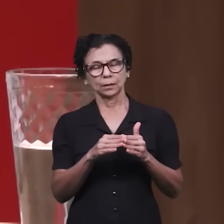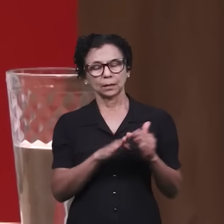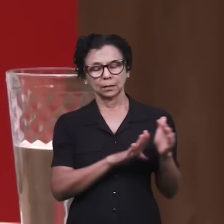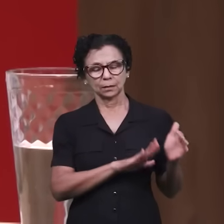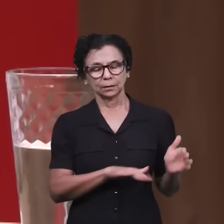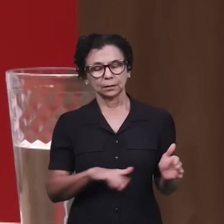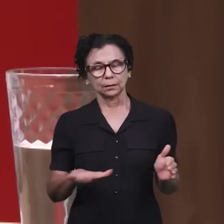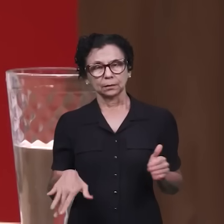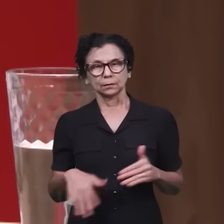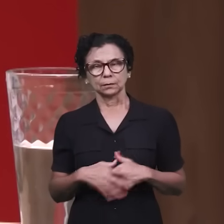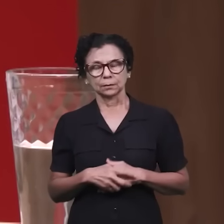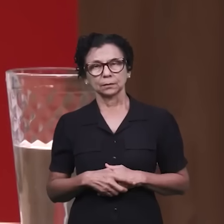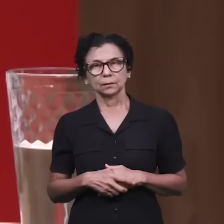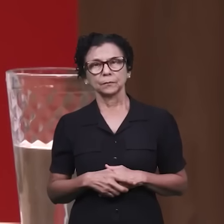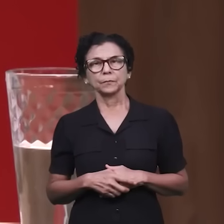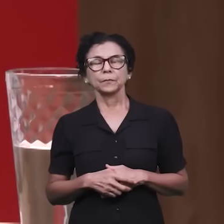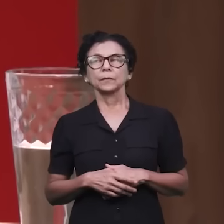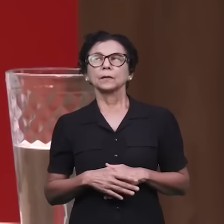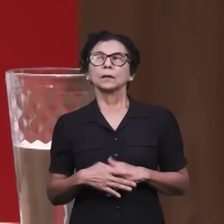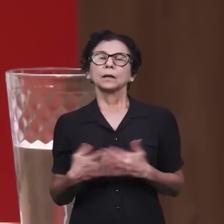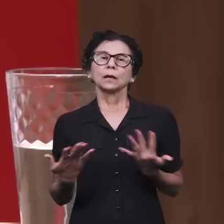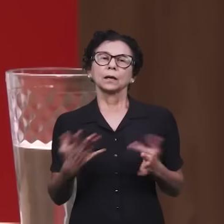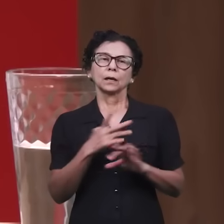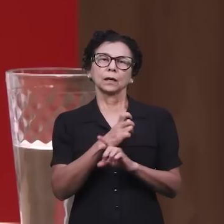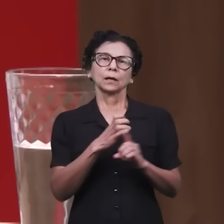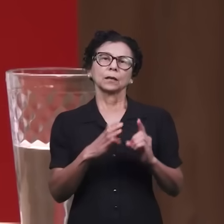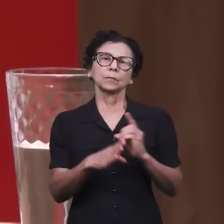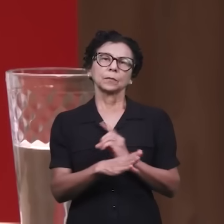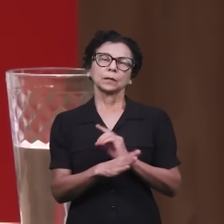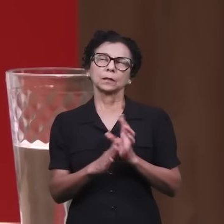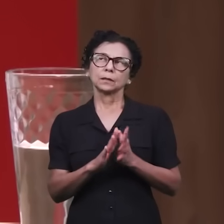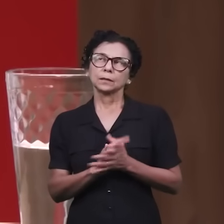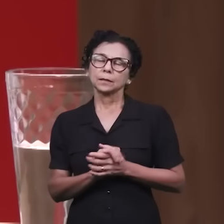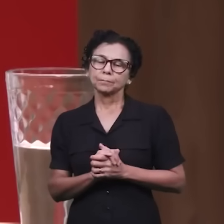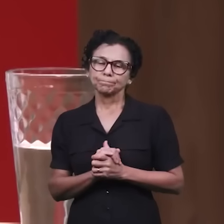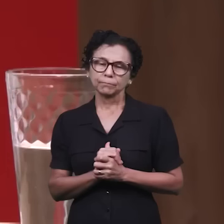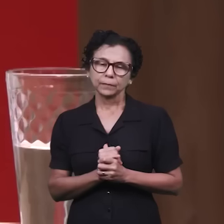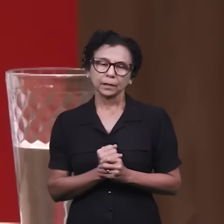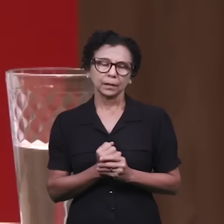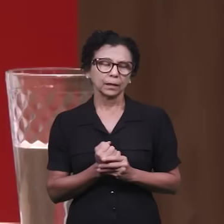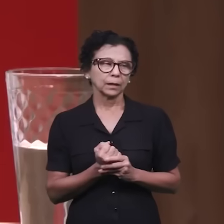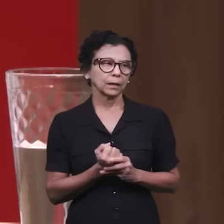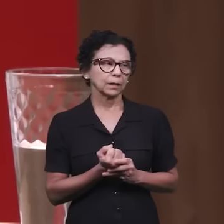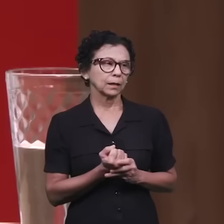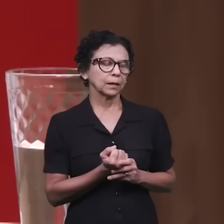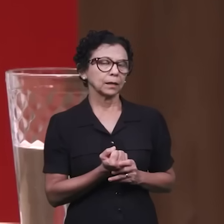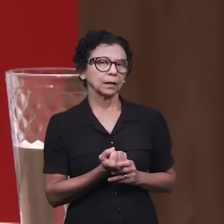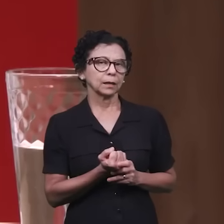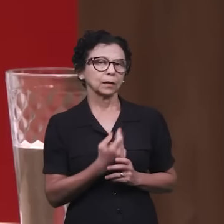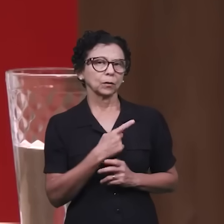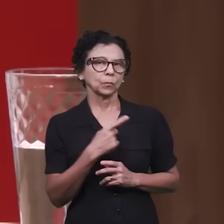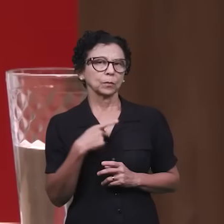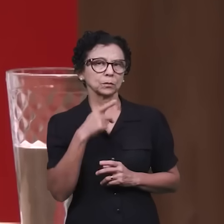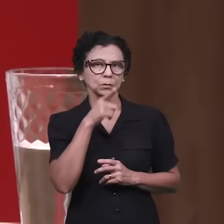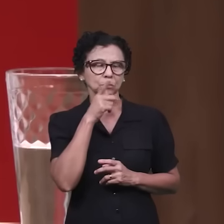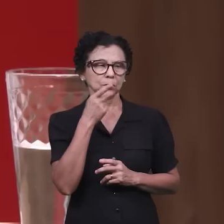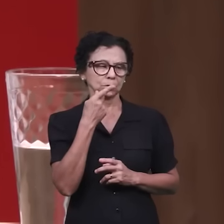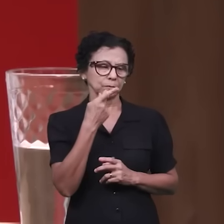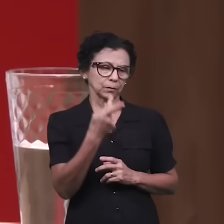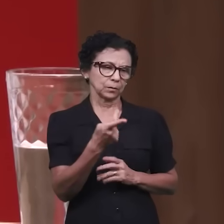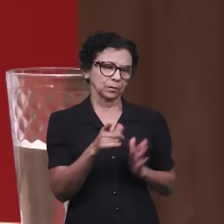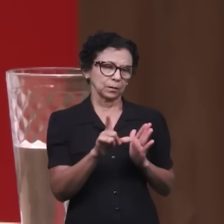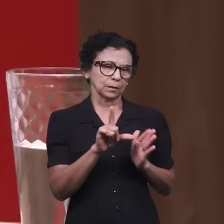temos que a EBD faz parte da igreja. A EBD é a maneira como o pastor Gilson falou no primeiro